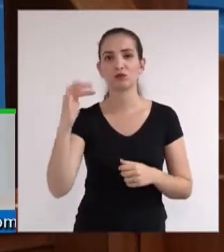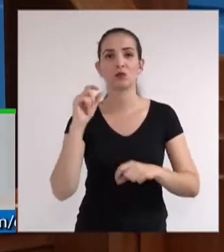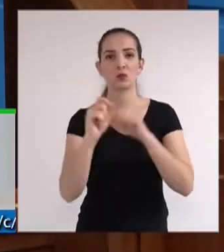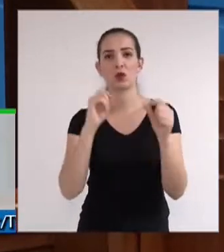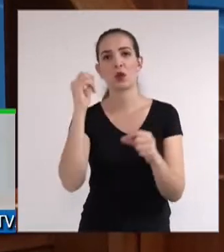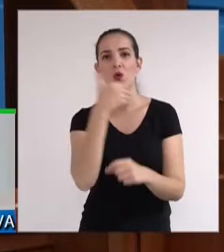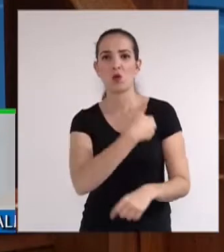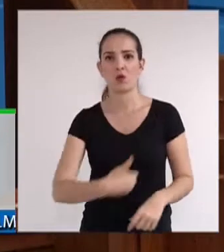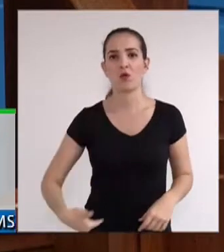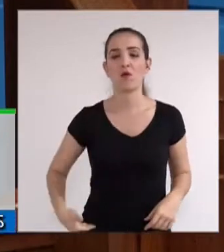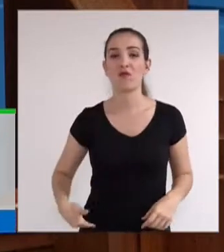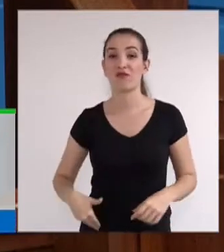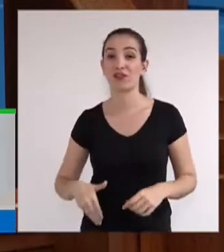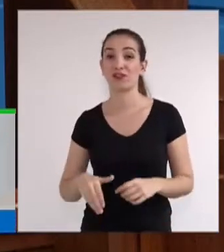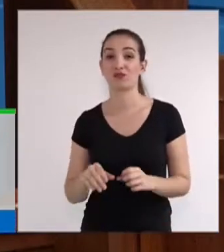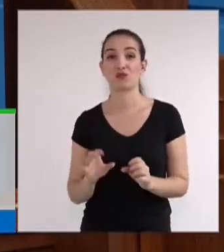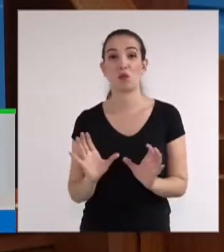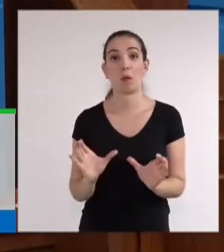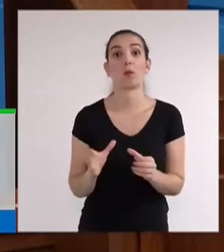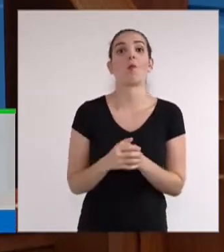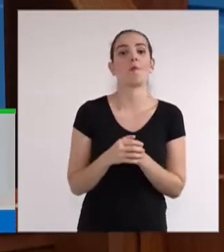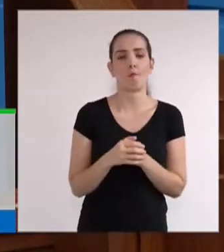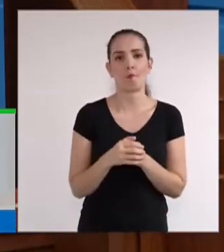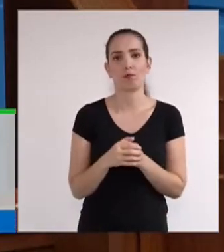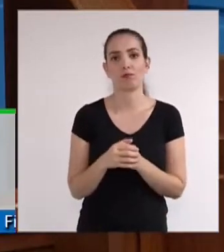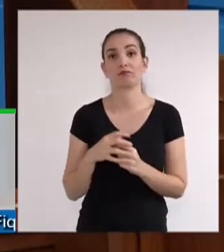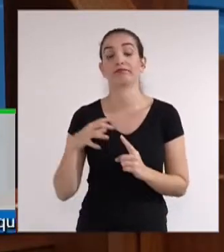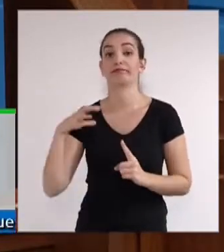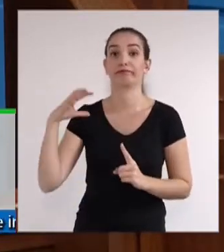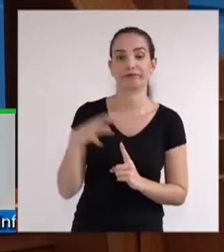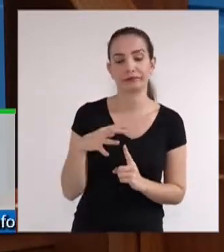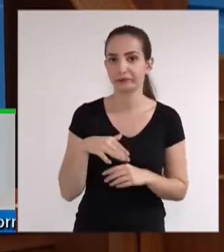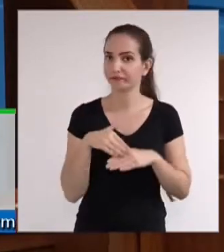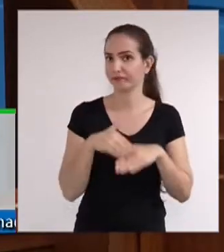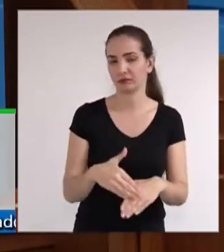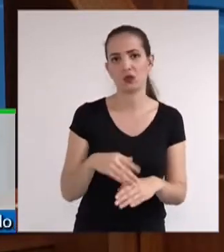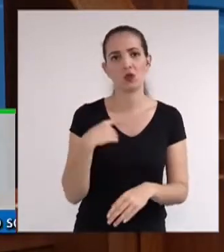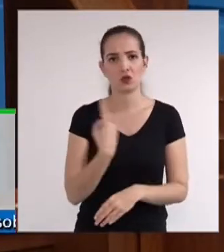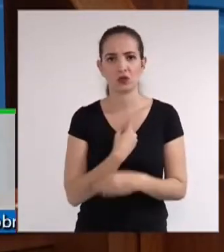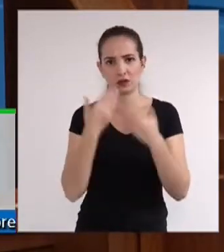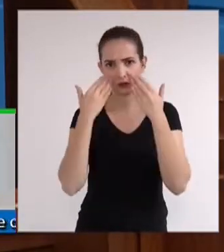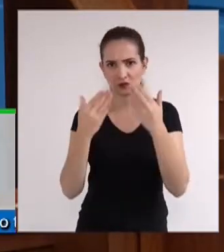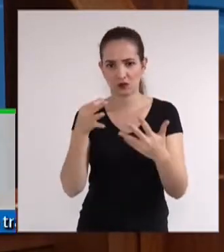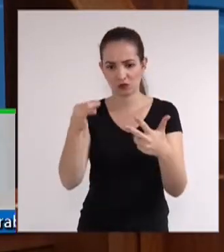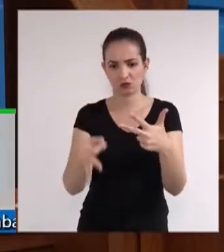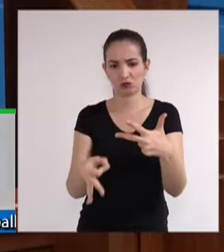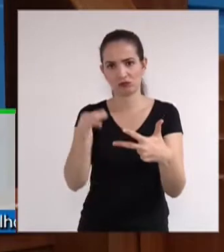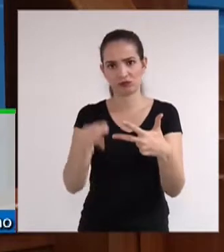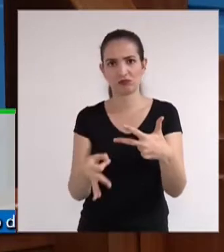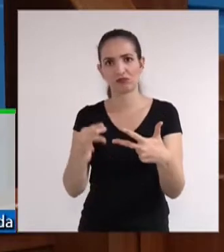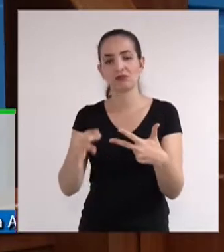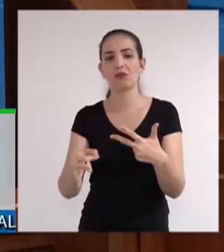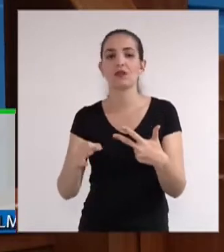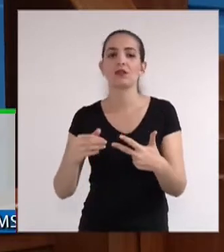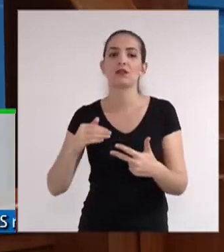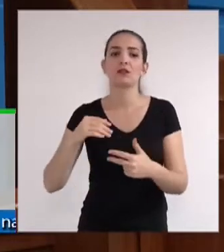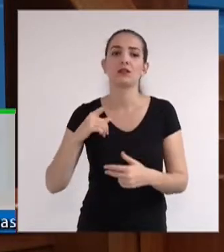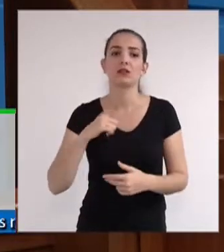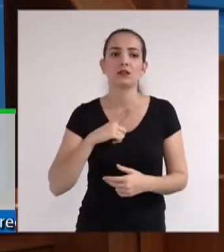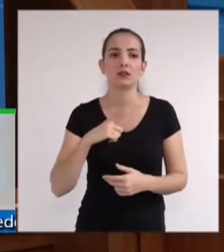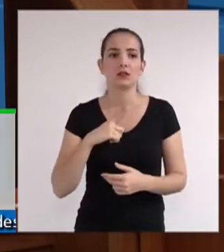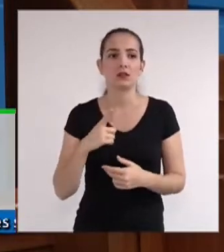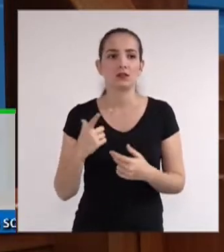Estado totalitário. Nós vemos o Poder Judiciário cada dia mais colocando as suas